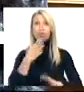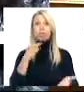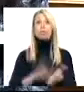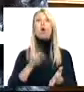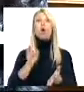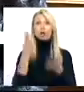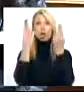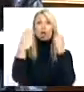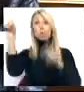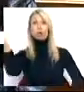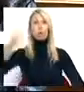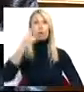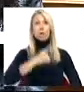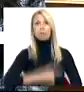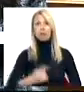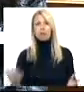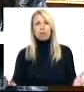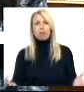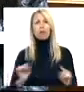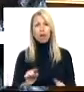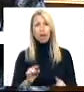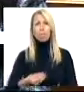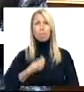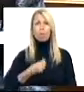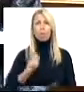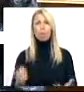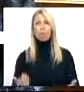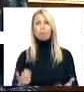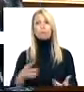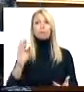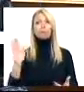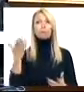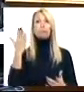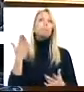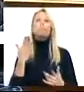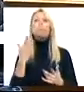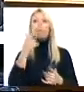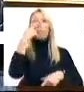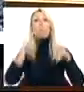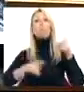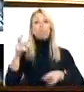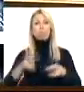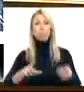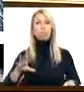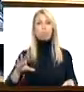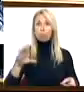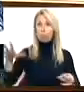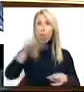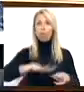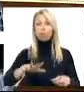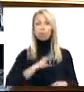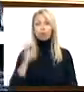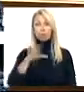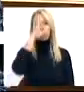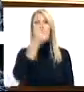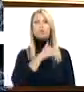ao Diretório. E isto é absolutamente preocupante e fundamentalmente para um povo, Sr. Primeiro-Ministro, que sofre